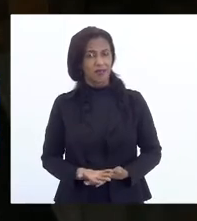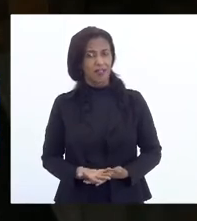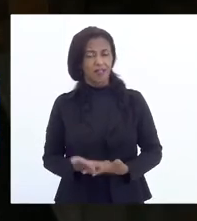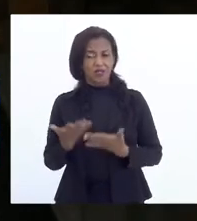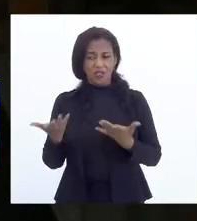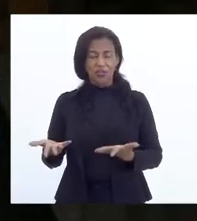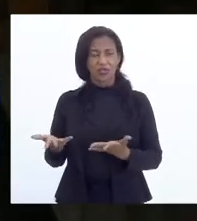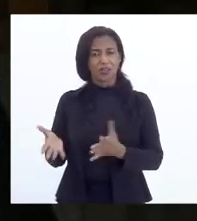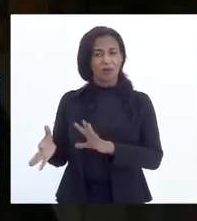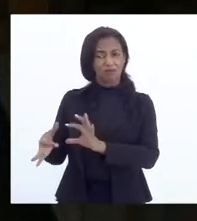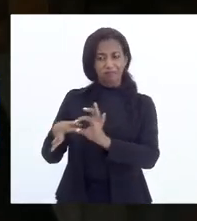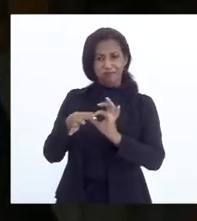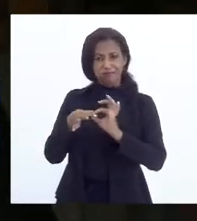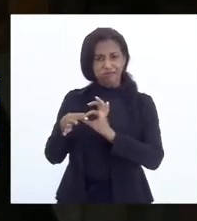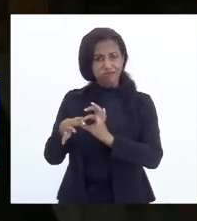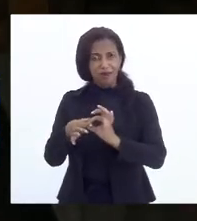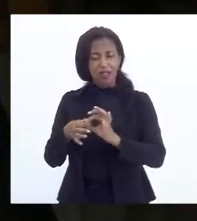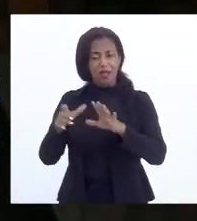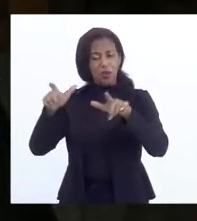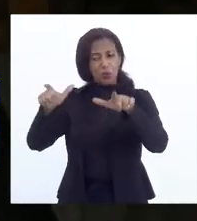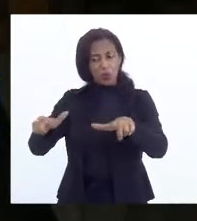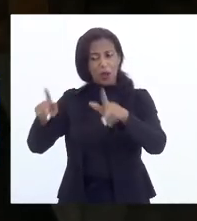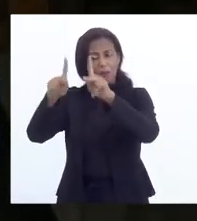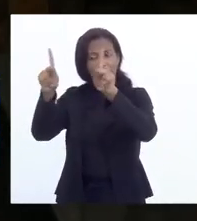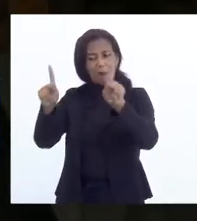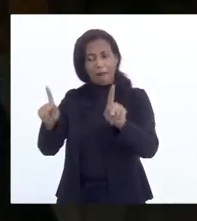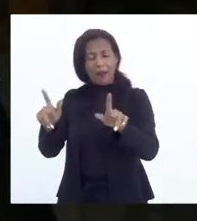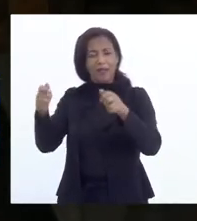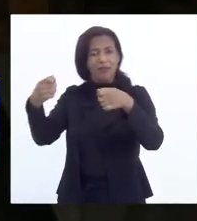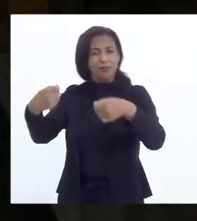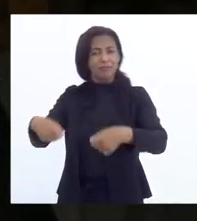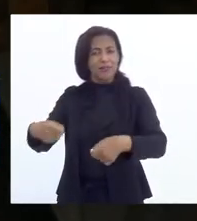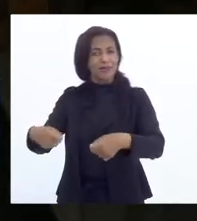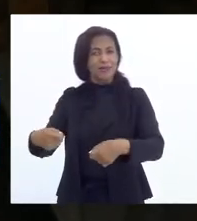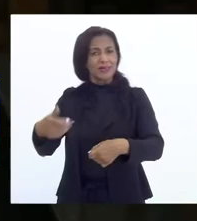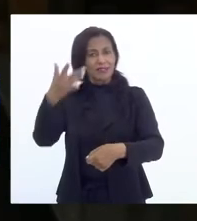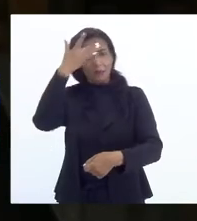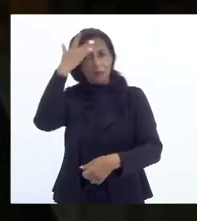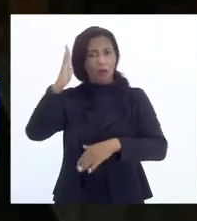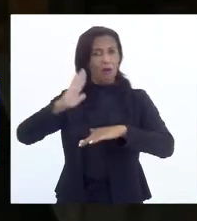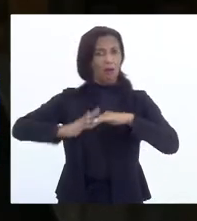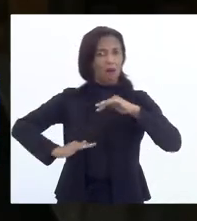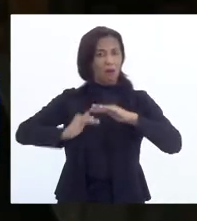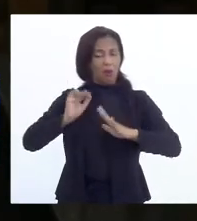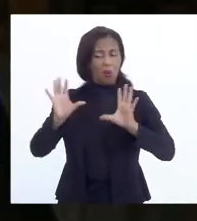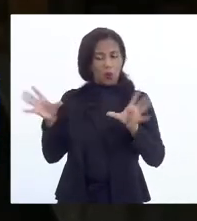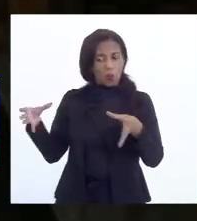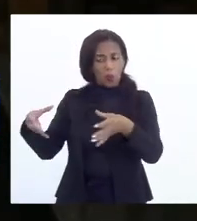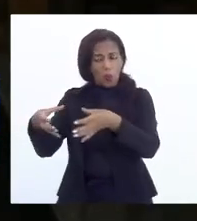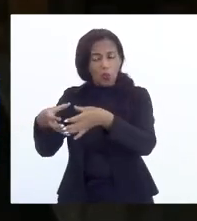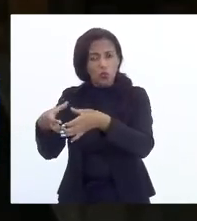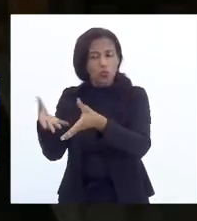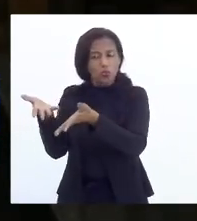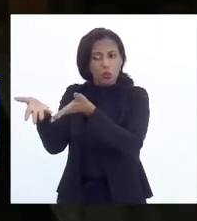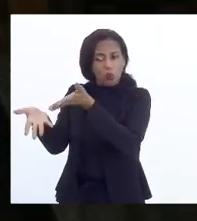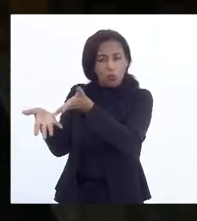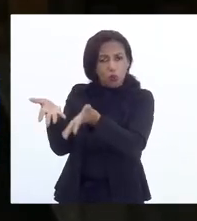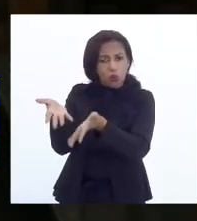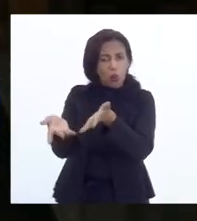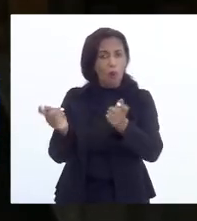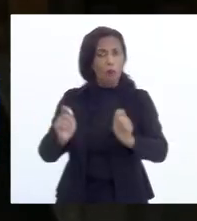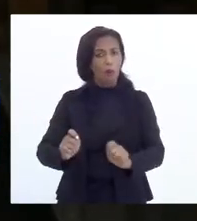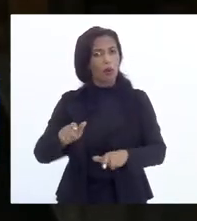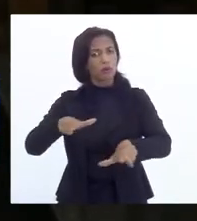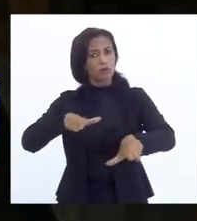harmonia que aquele espaço demanda para que os profissionais, em conjunto com os pacientes, possam